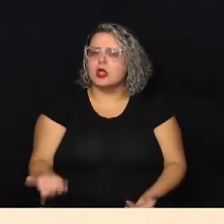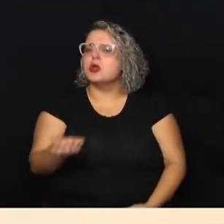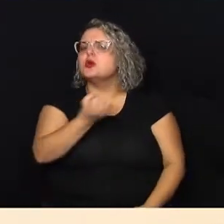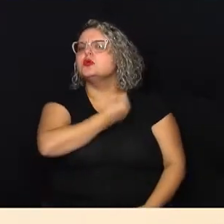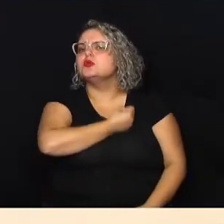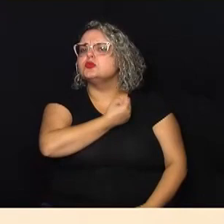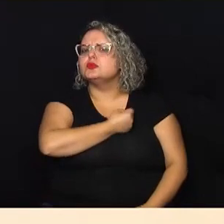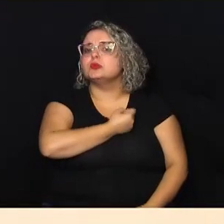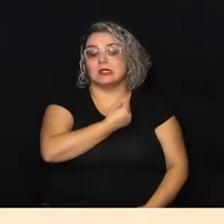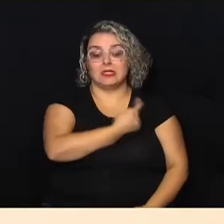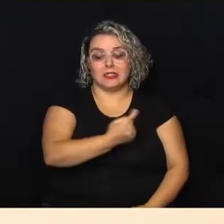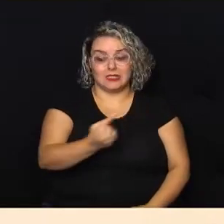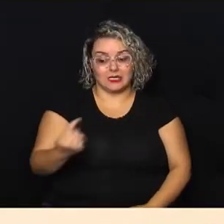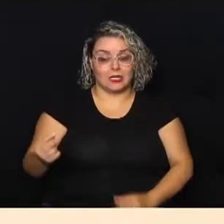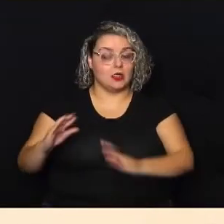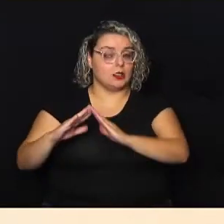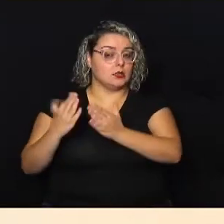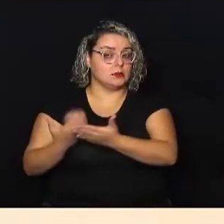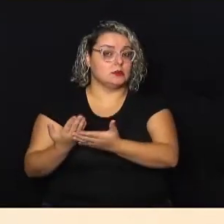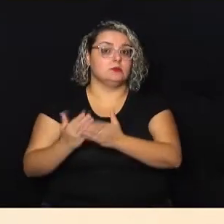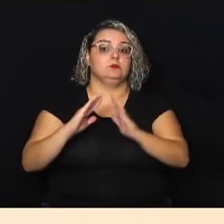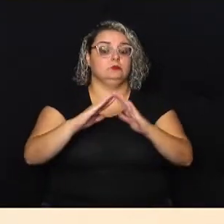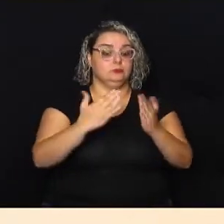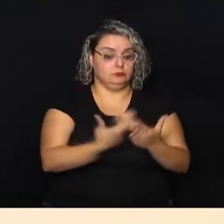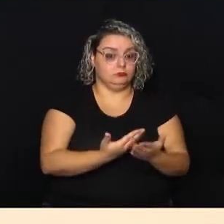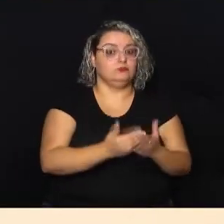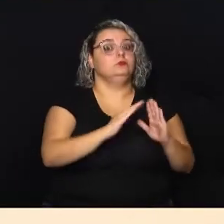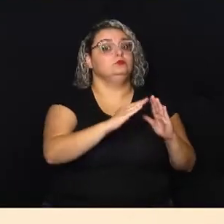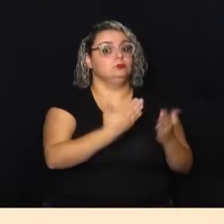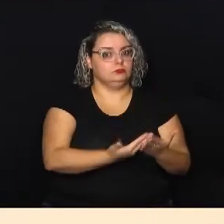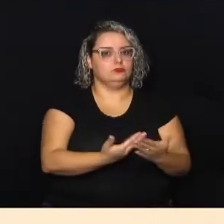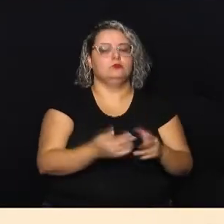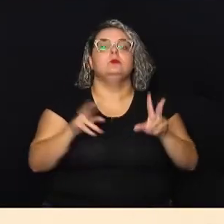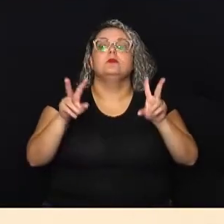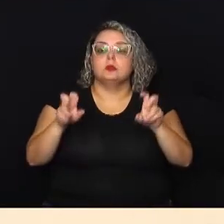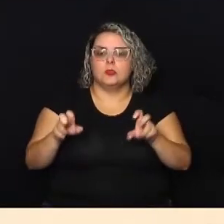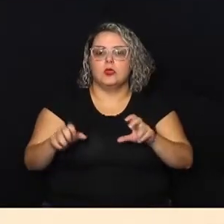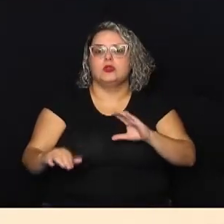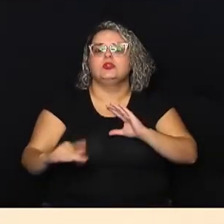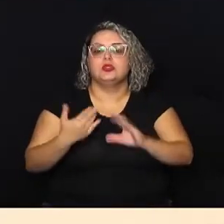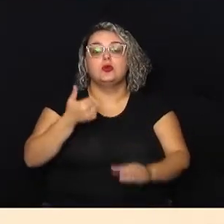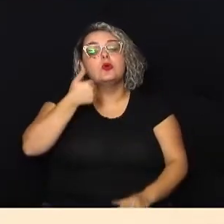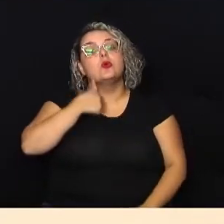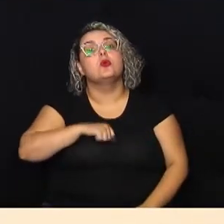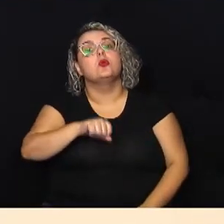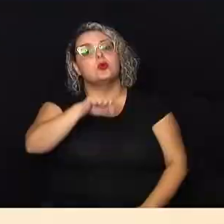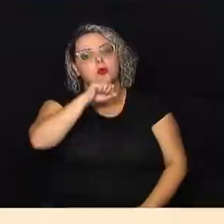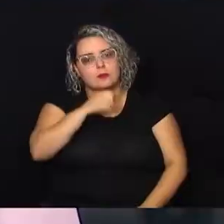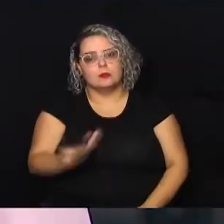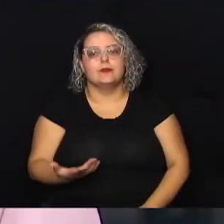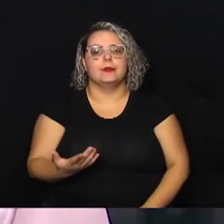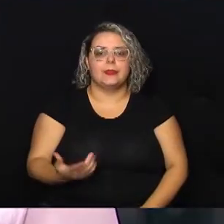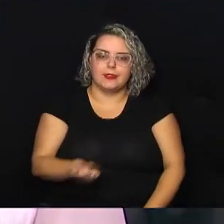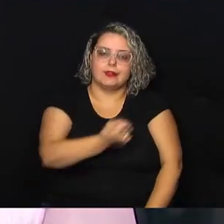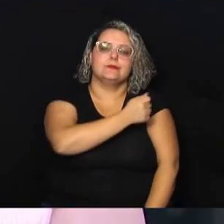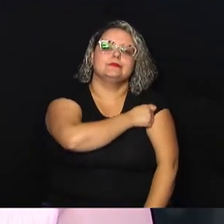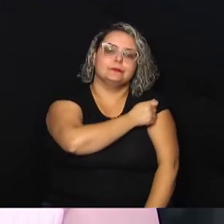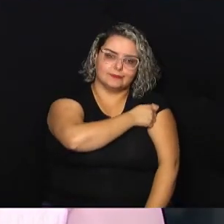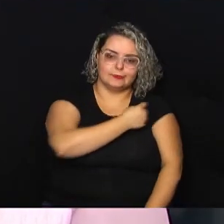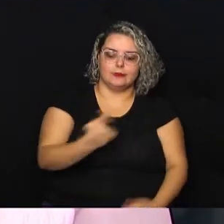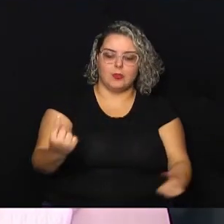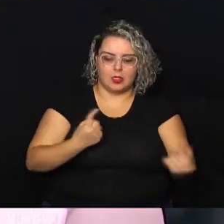por escola. Ela comentou que esse assunto chegou por meio de mães desses estudantes. Nós